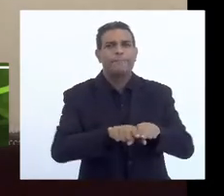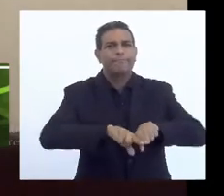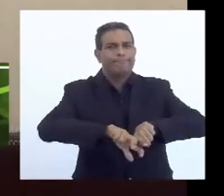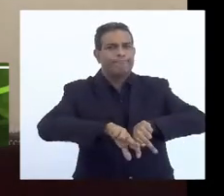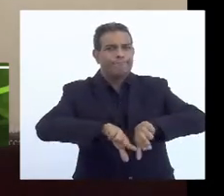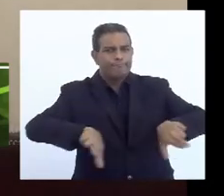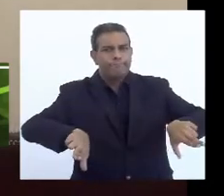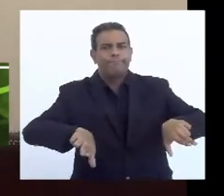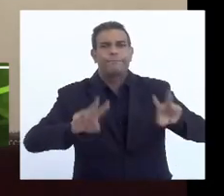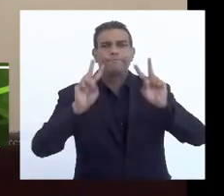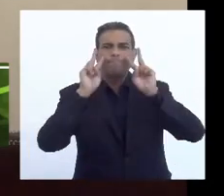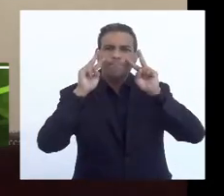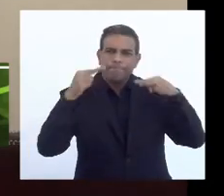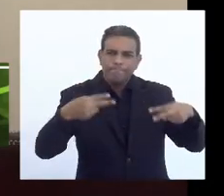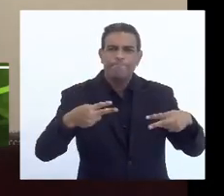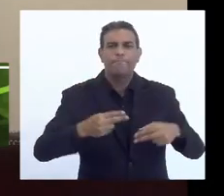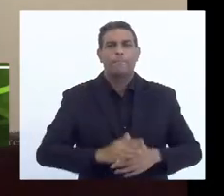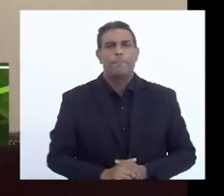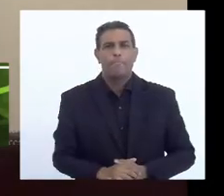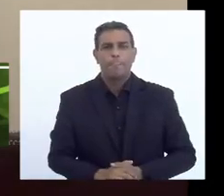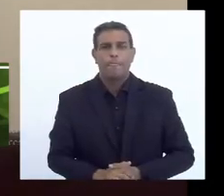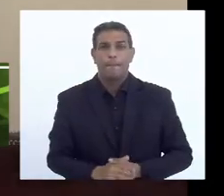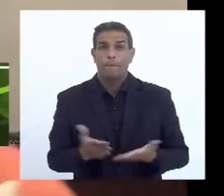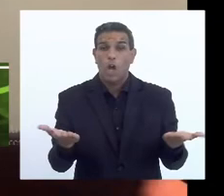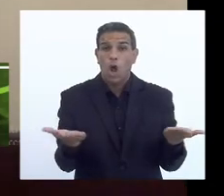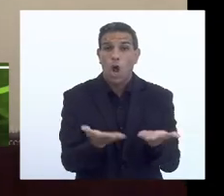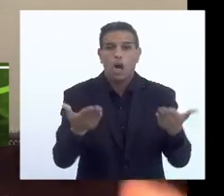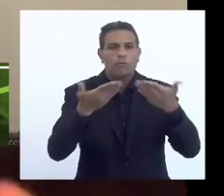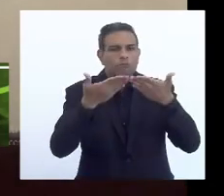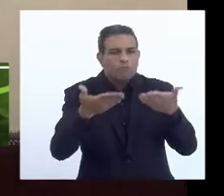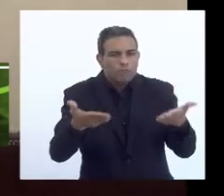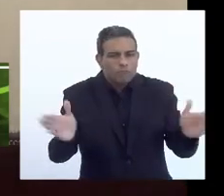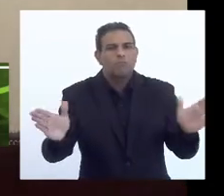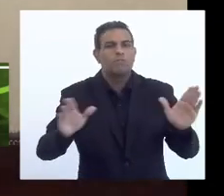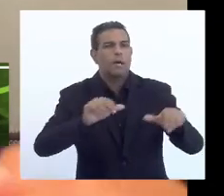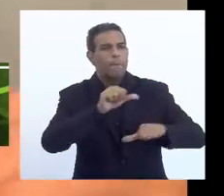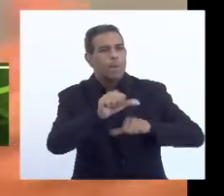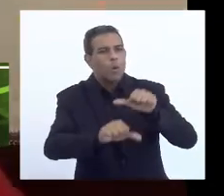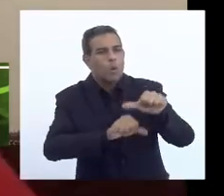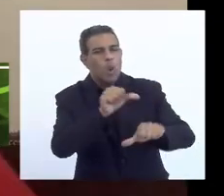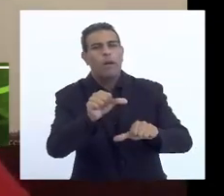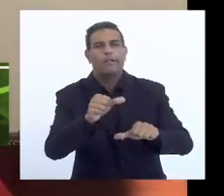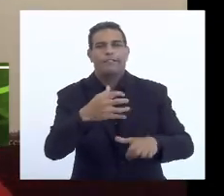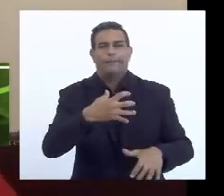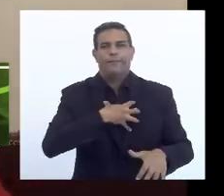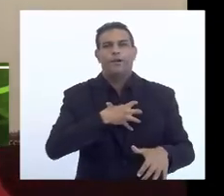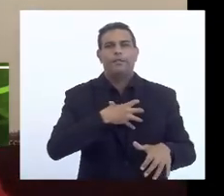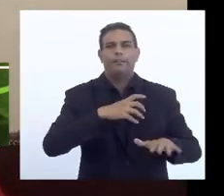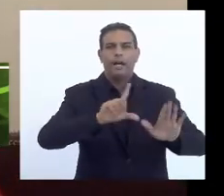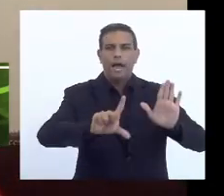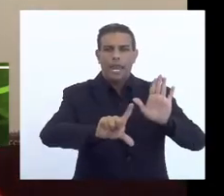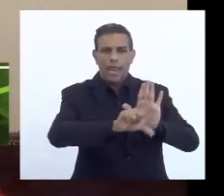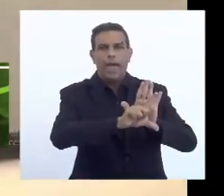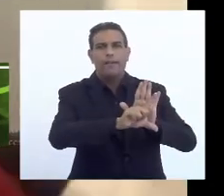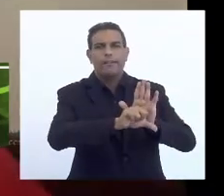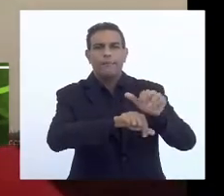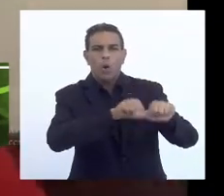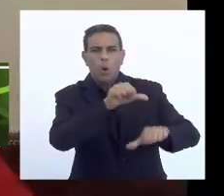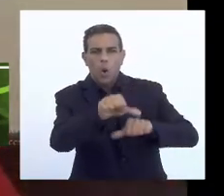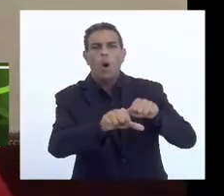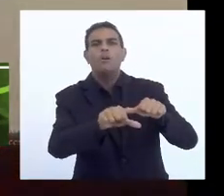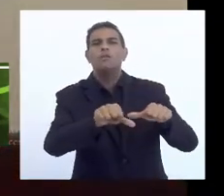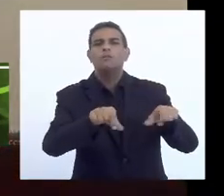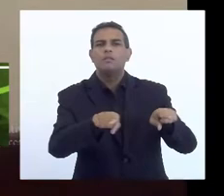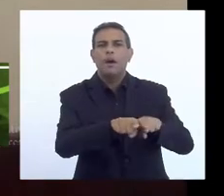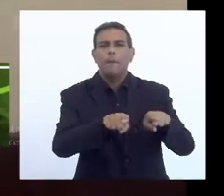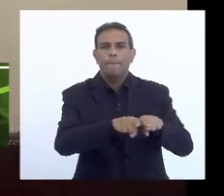diversas penalidades. Então, há aqui uma abrangência de modificação de várias leis, há aqui as